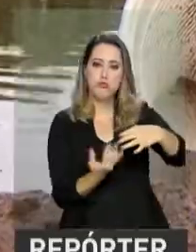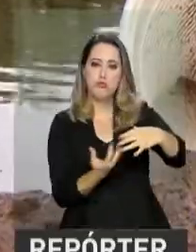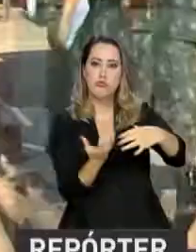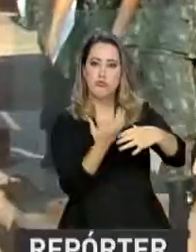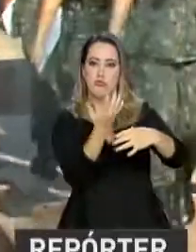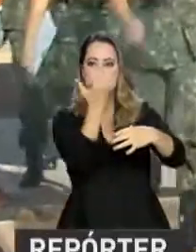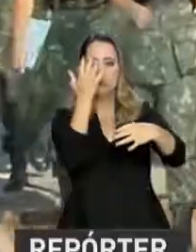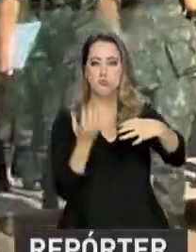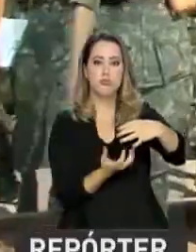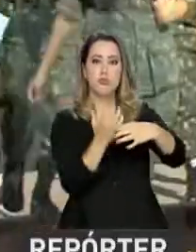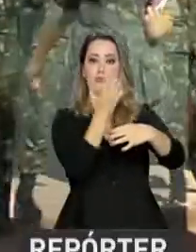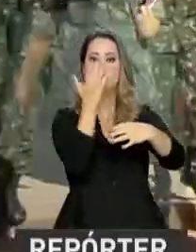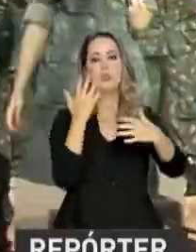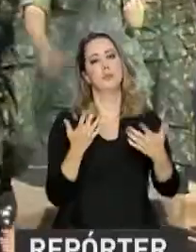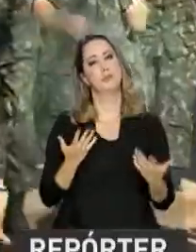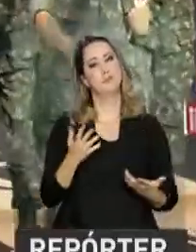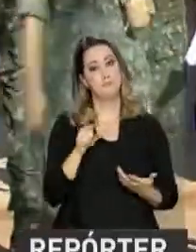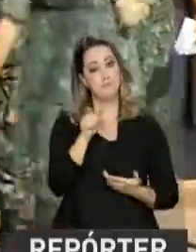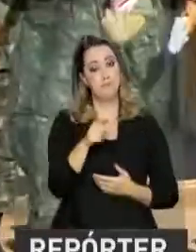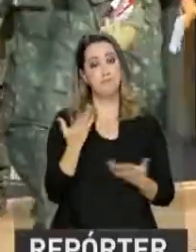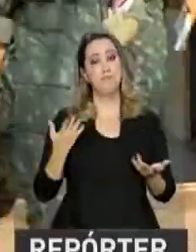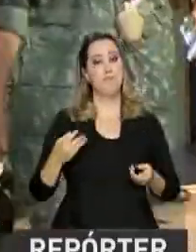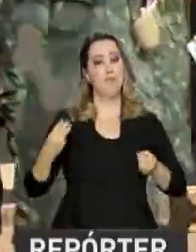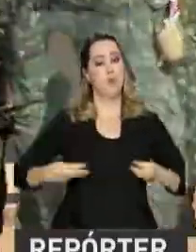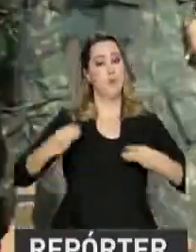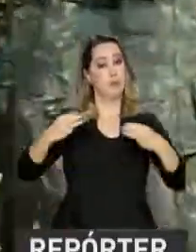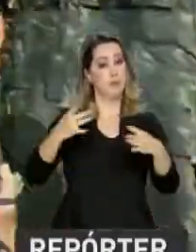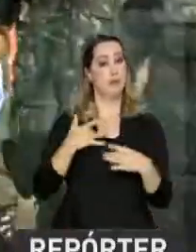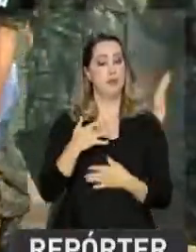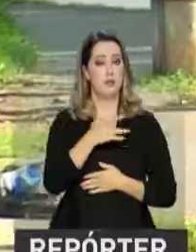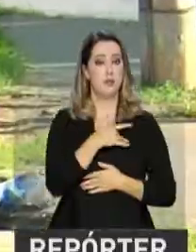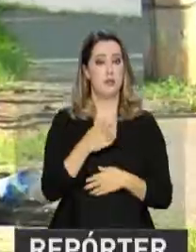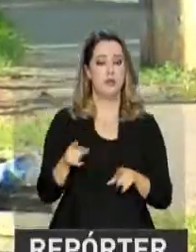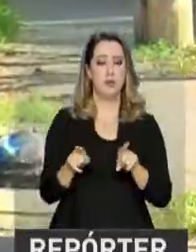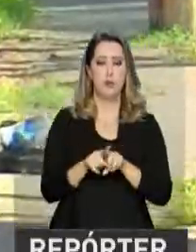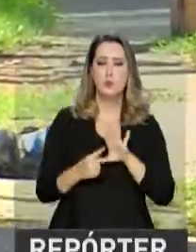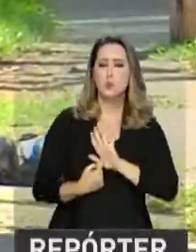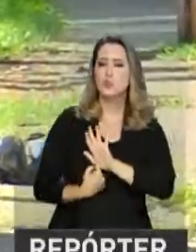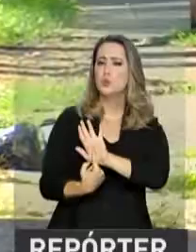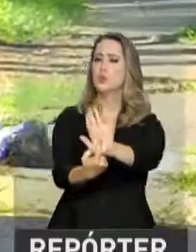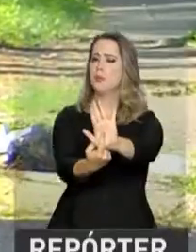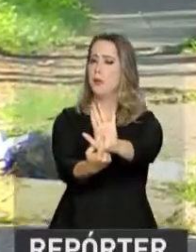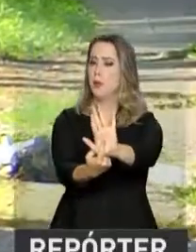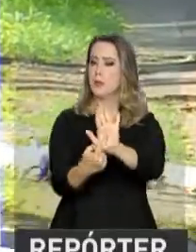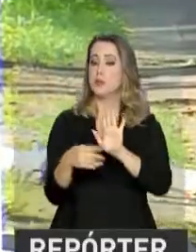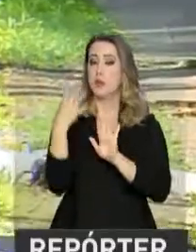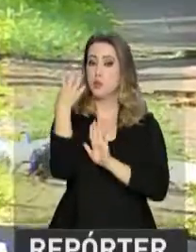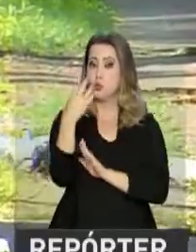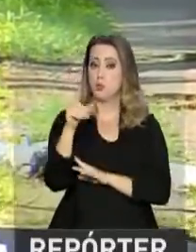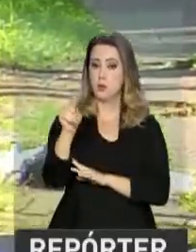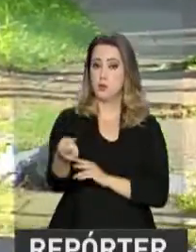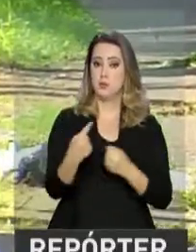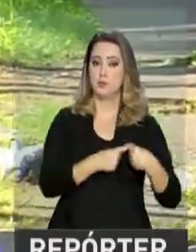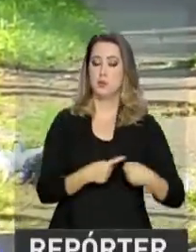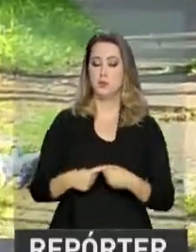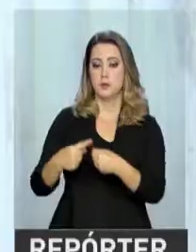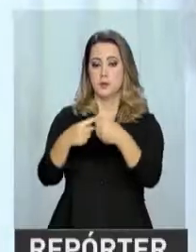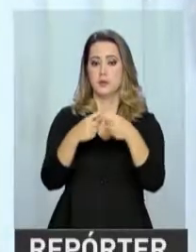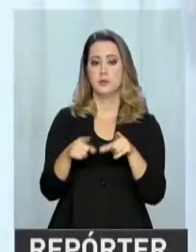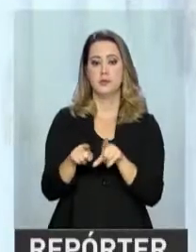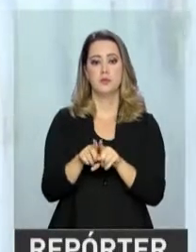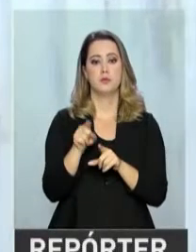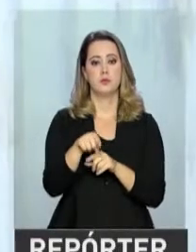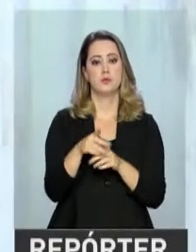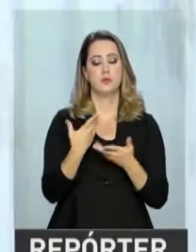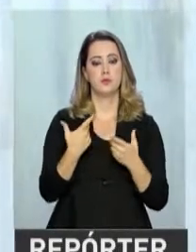aegypti um levantamento do ministério da saúde aponta que de quase 4 mil cidades pesquisadas para